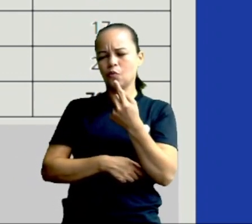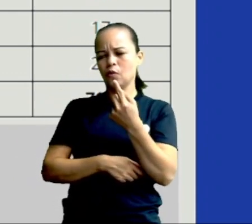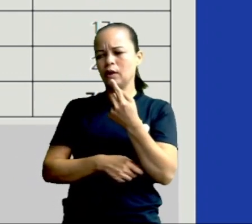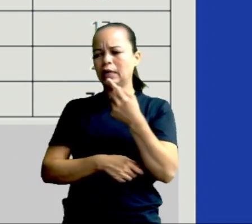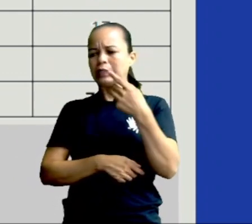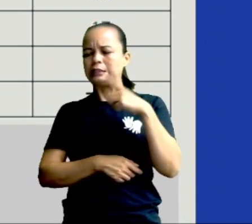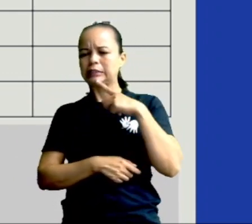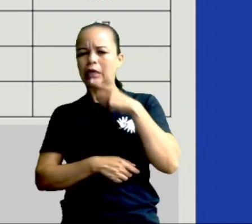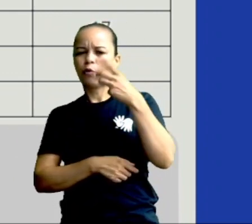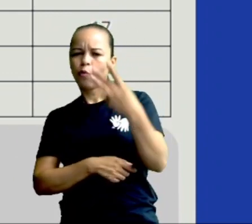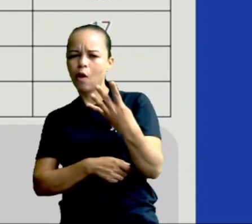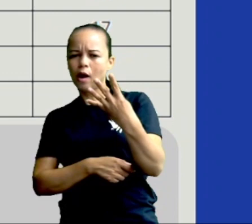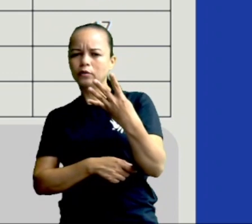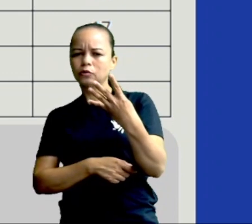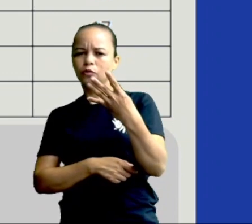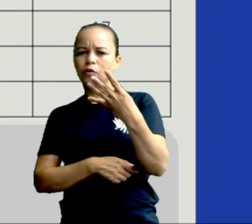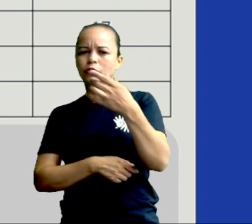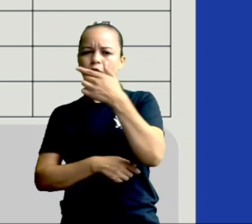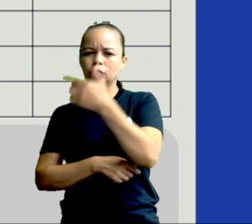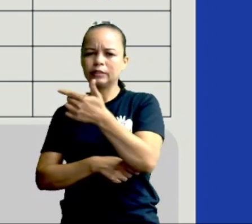4, 260,